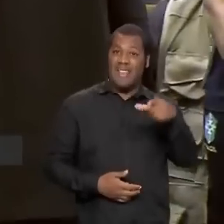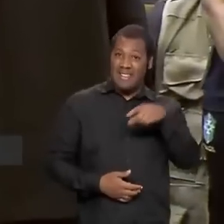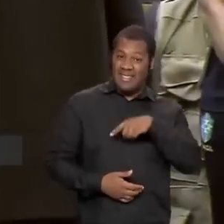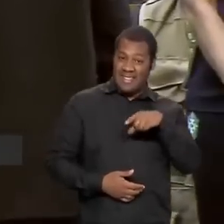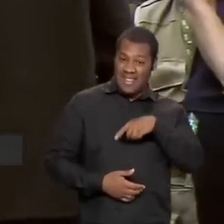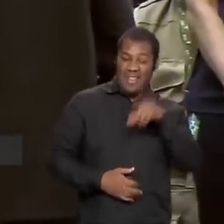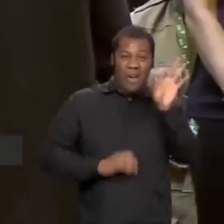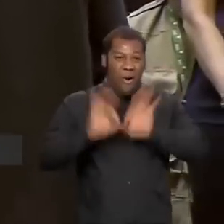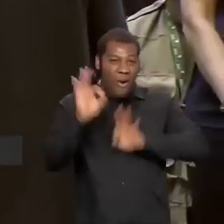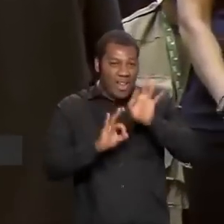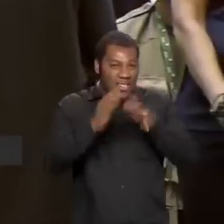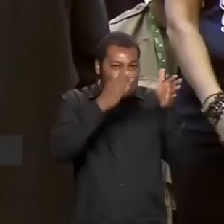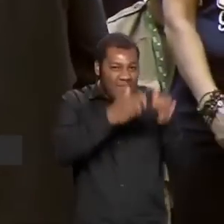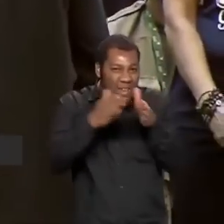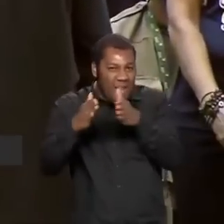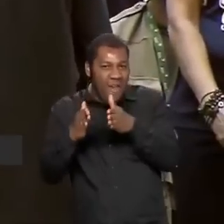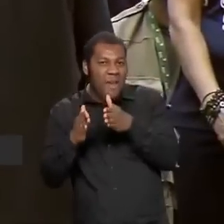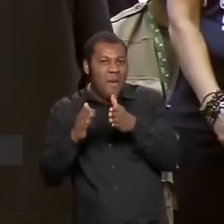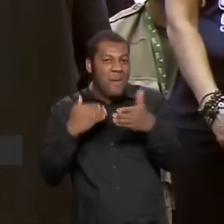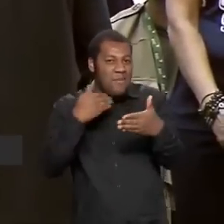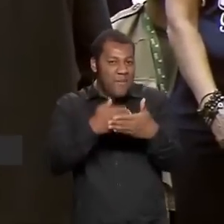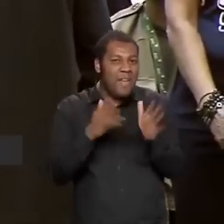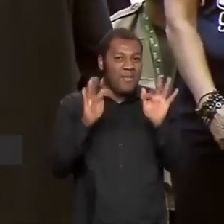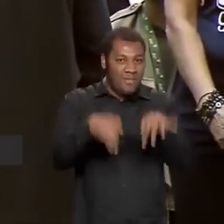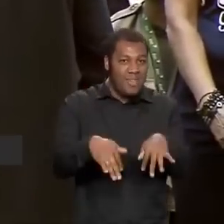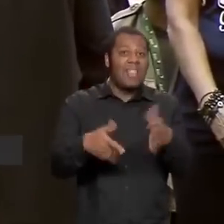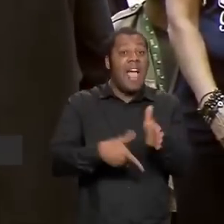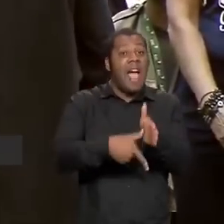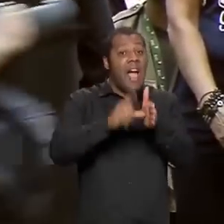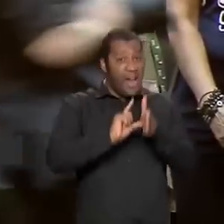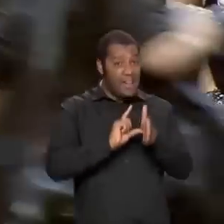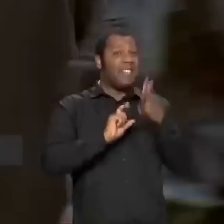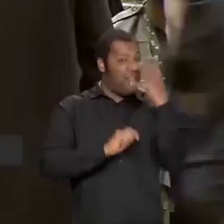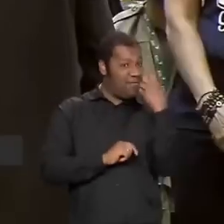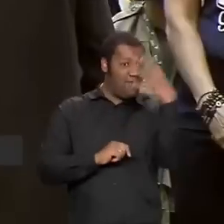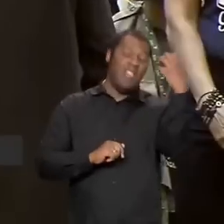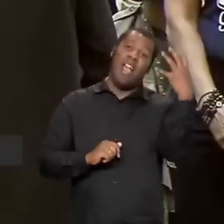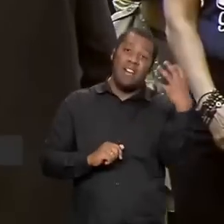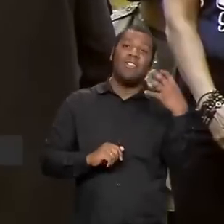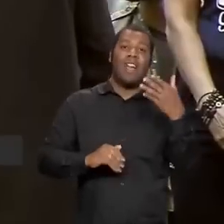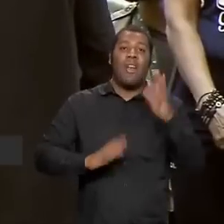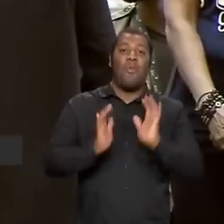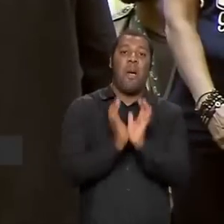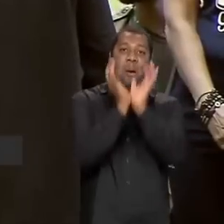de preparação antes da viagem para a Copa do Mundo.